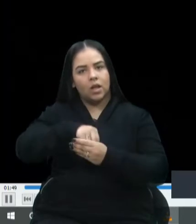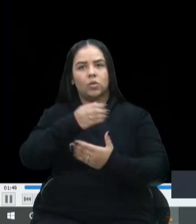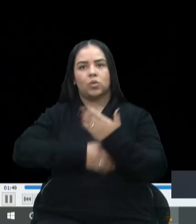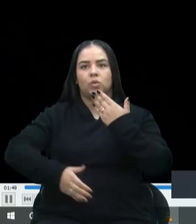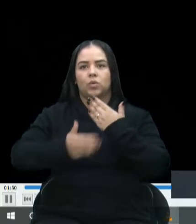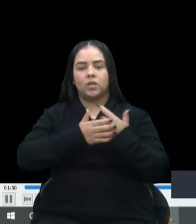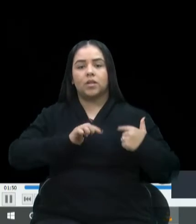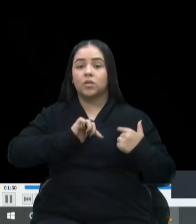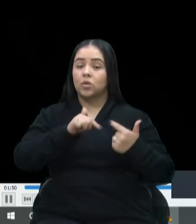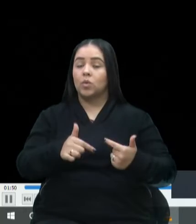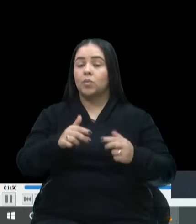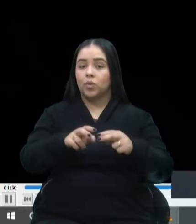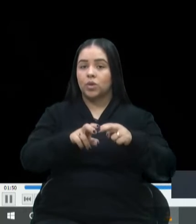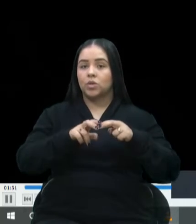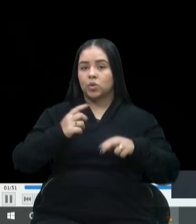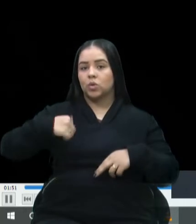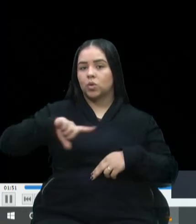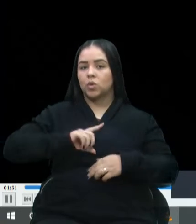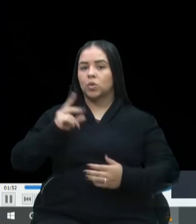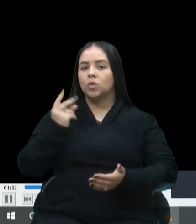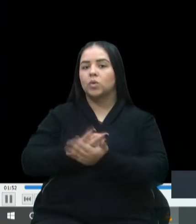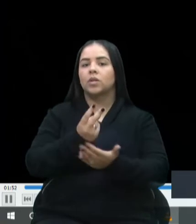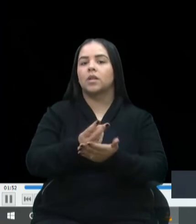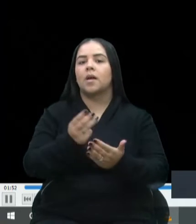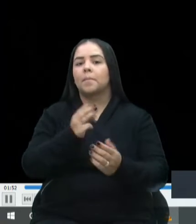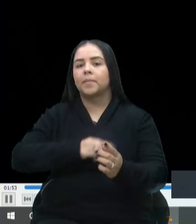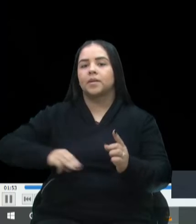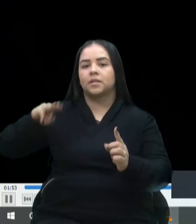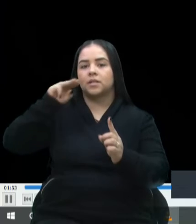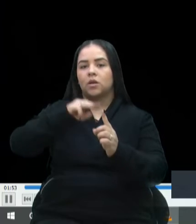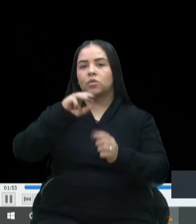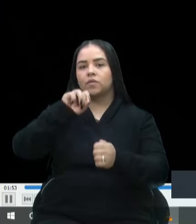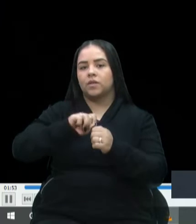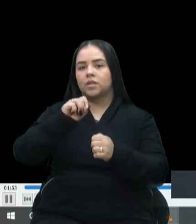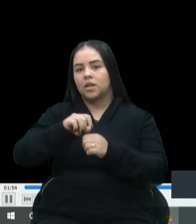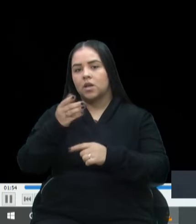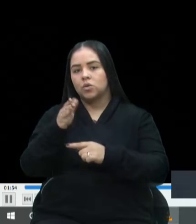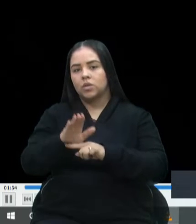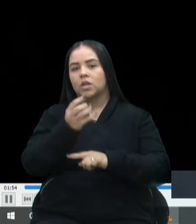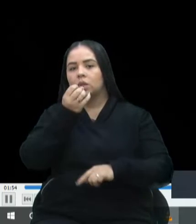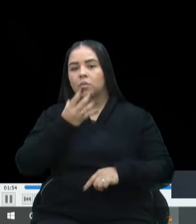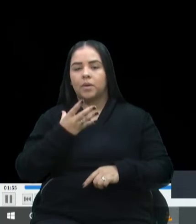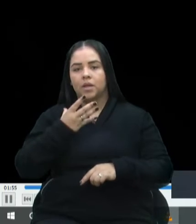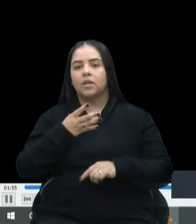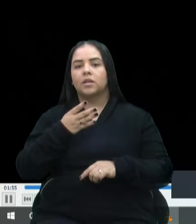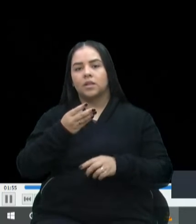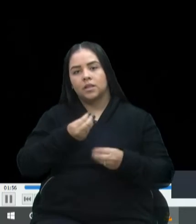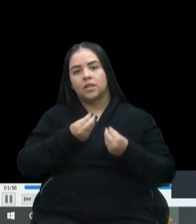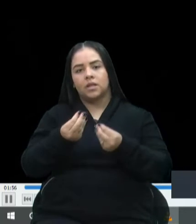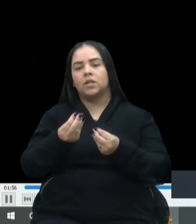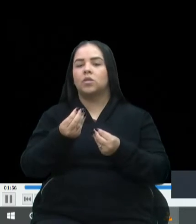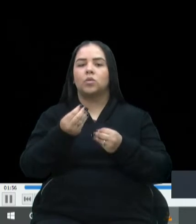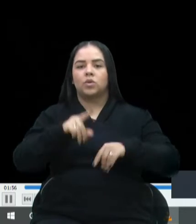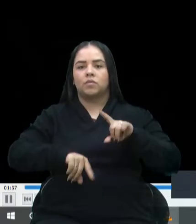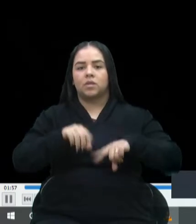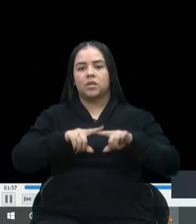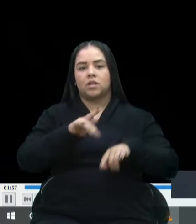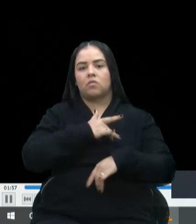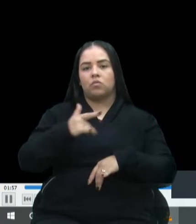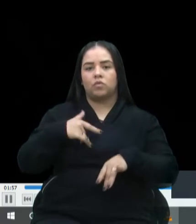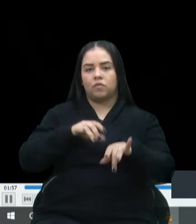ações. Assim, seguiremos na nobre missão de fazer o bem, oferecendo serviços em saúde e formando profissionais